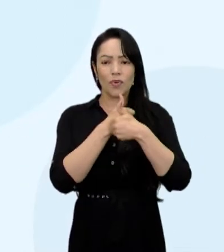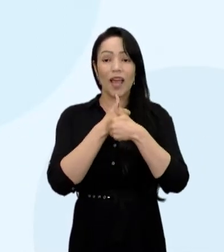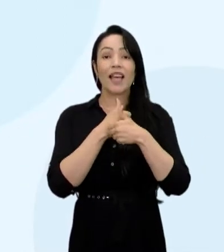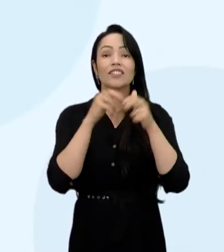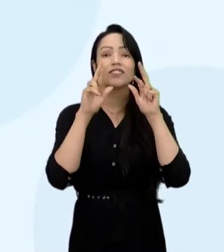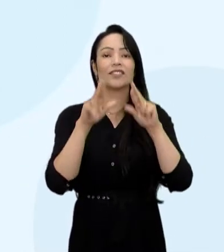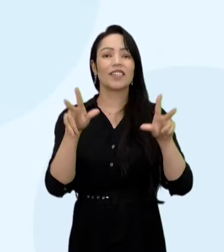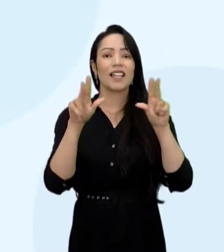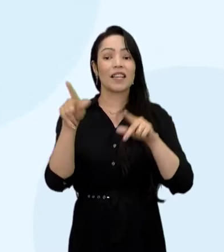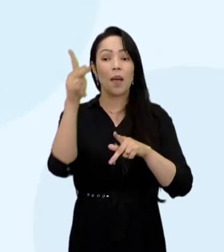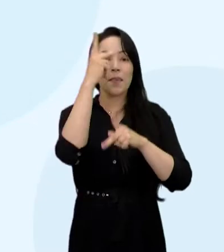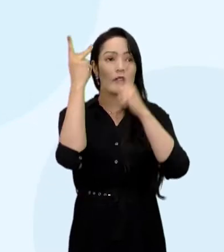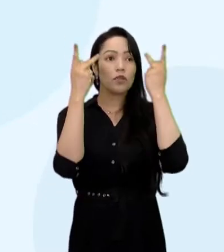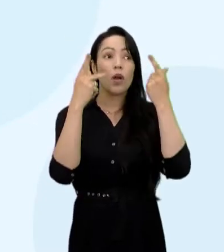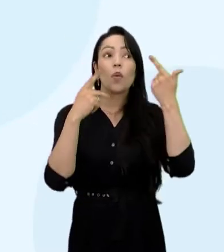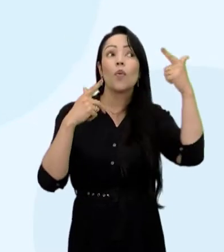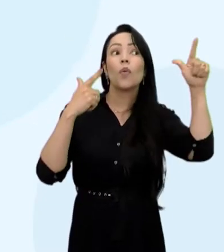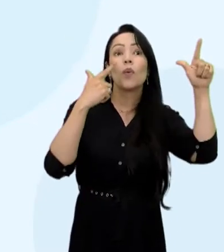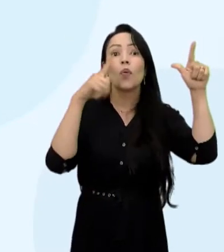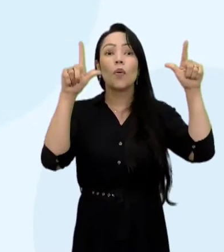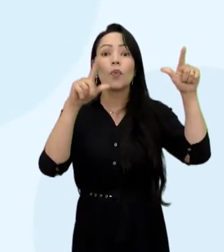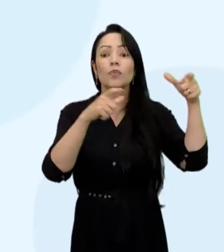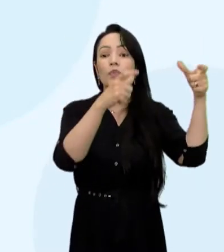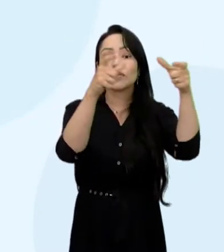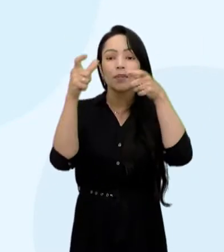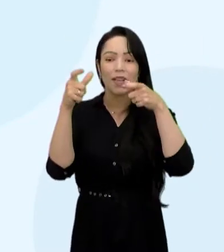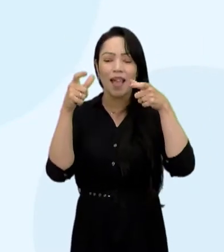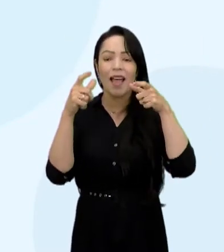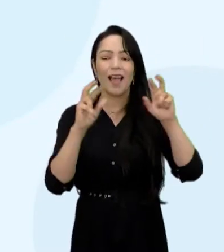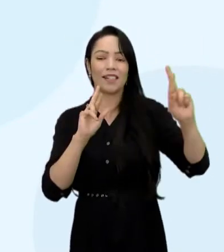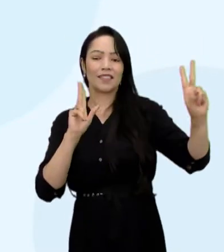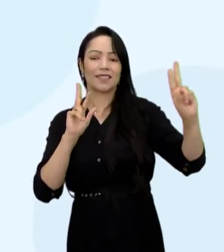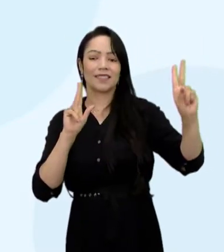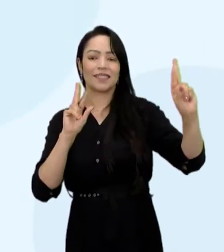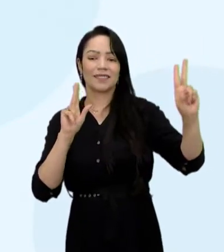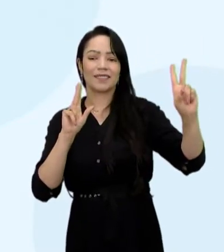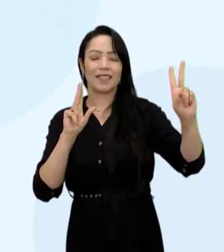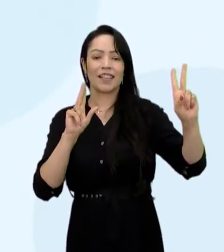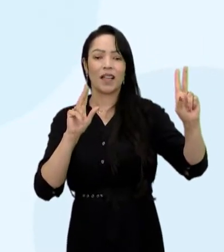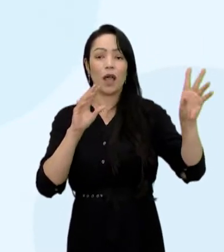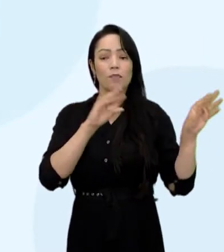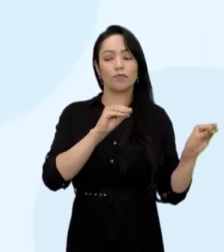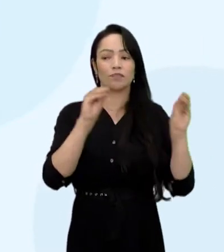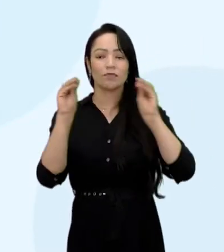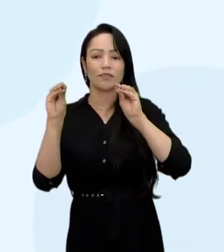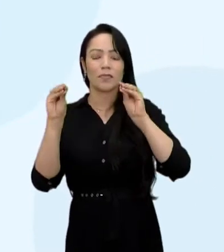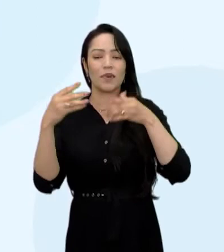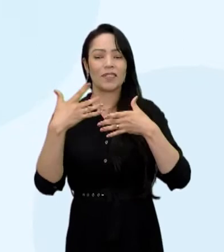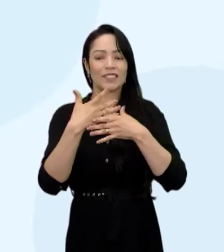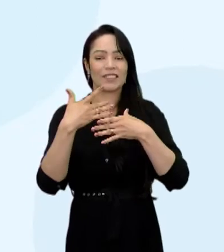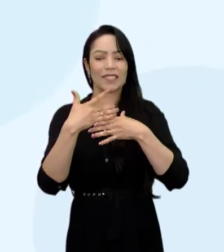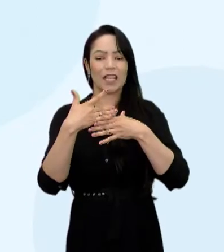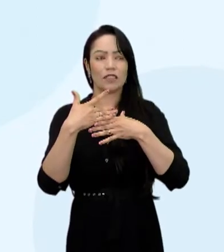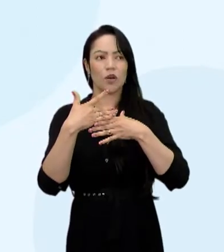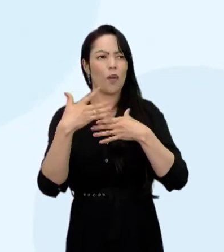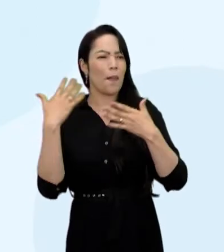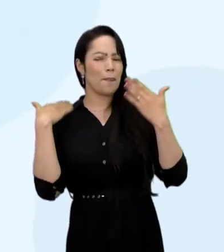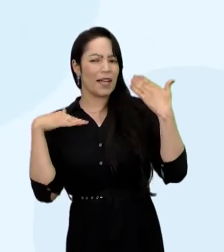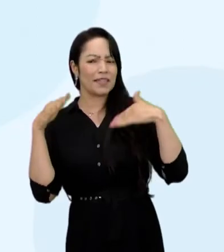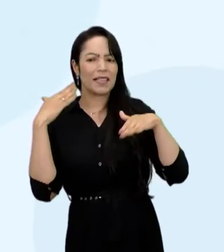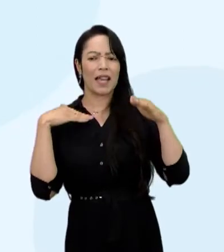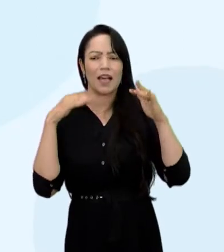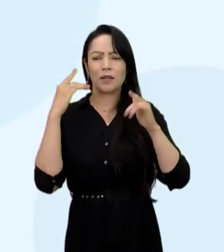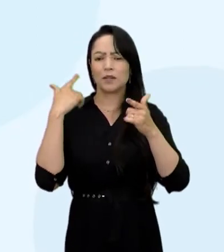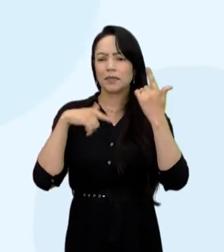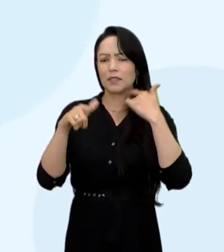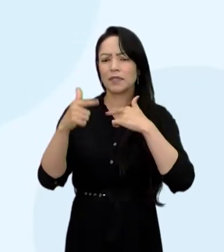diferencia das pessoas de outras regiões. Assim, se mudamos de cidade ou se vamos passear ou trabalhar em outras